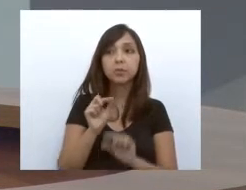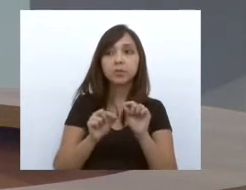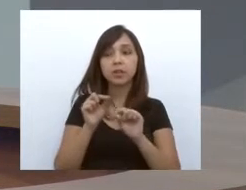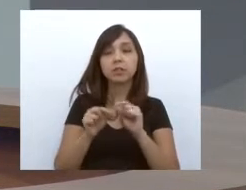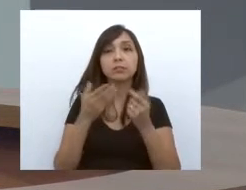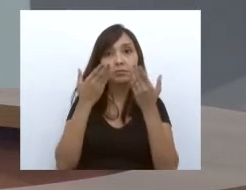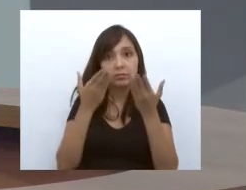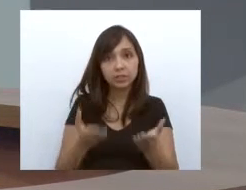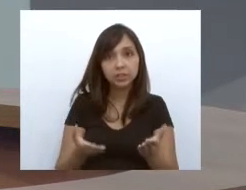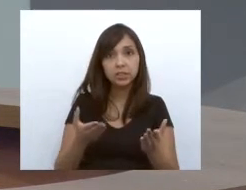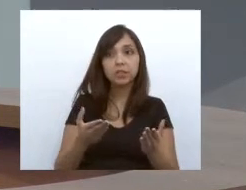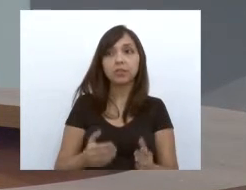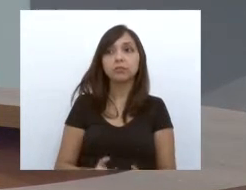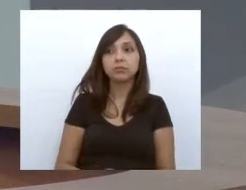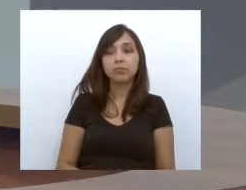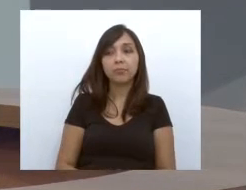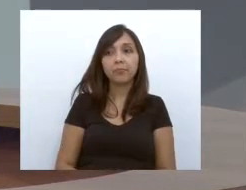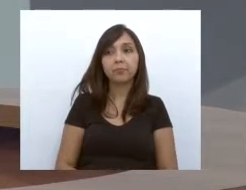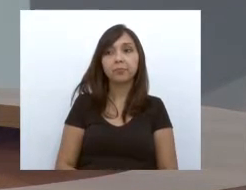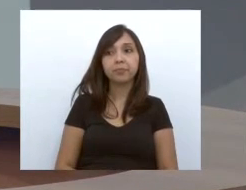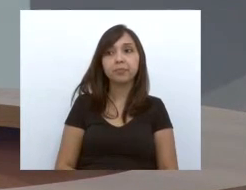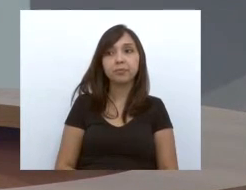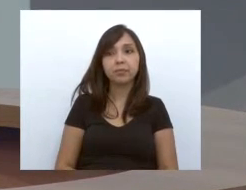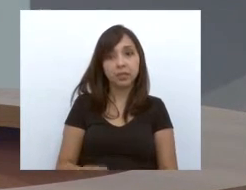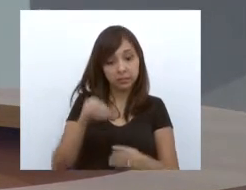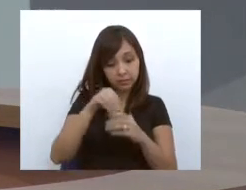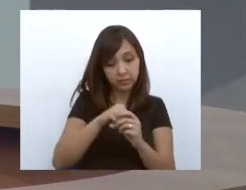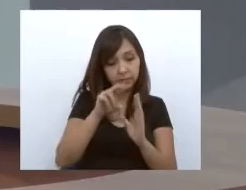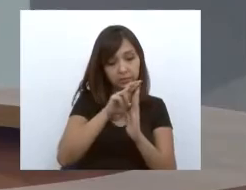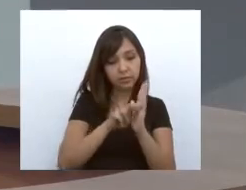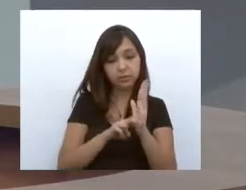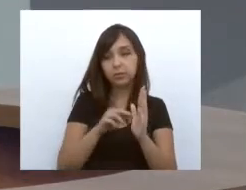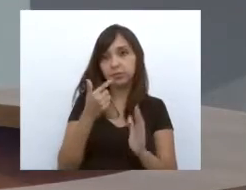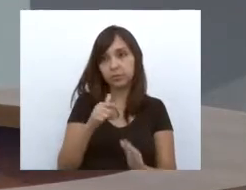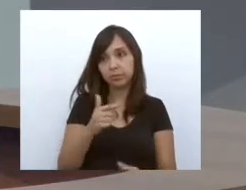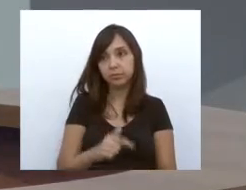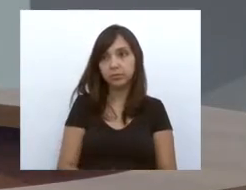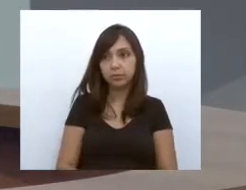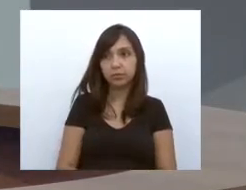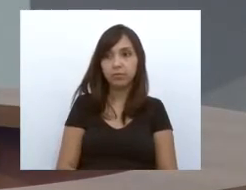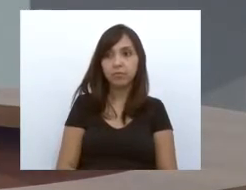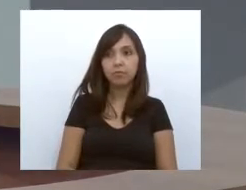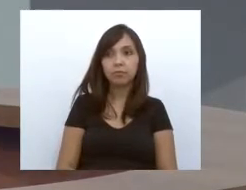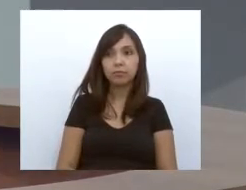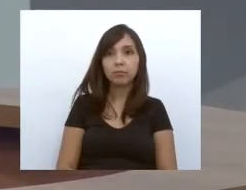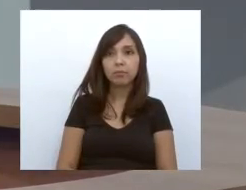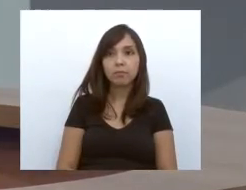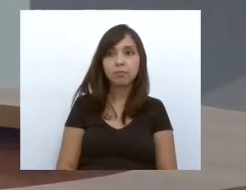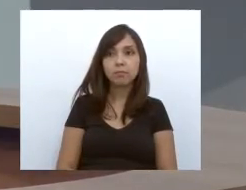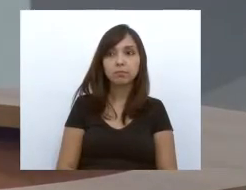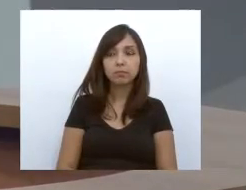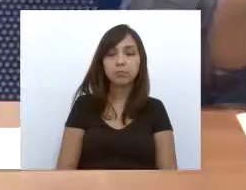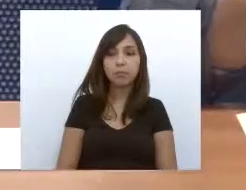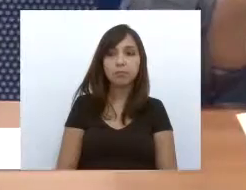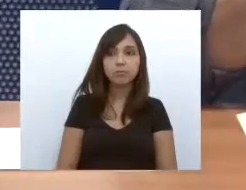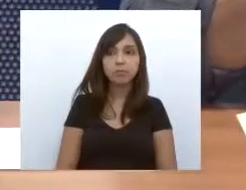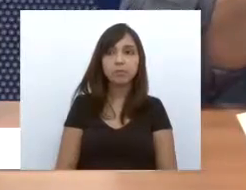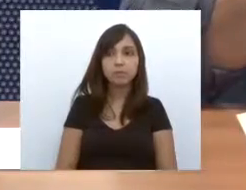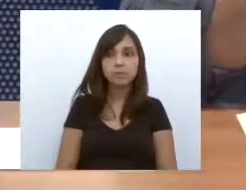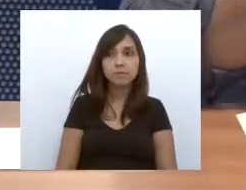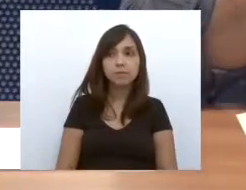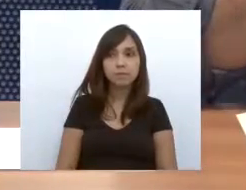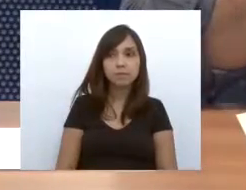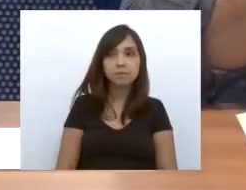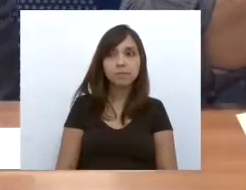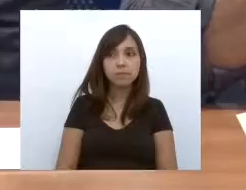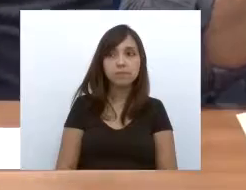Vossa Excelência não cometesse uma infração regimental. Vereador Paulo Sérgio. Pela ordem, presidente. Só um